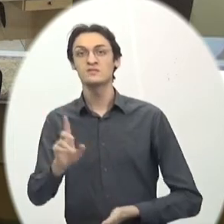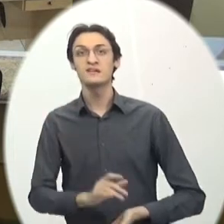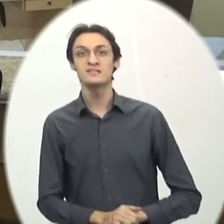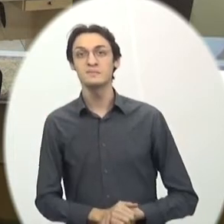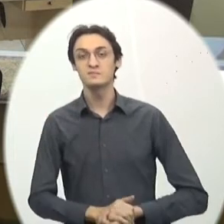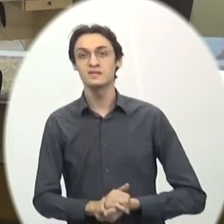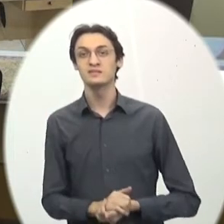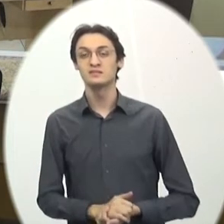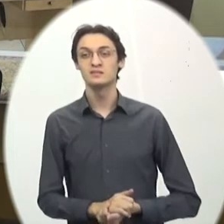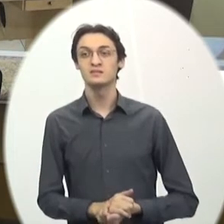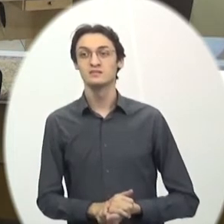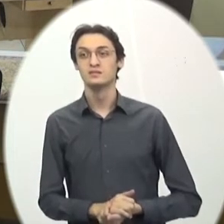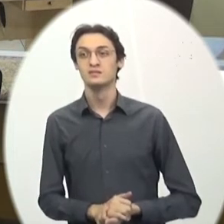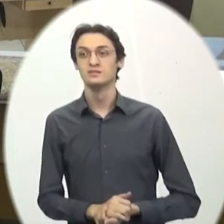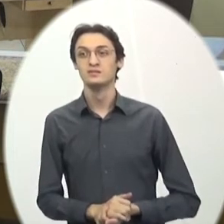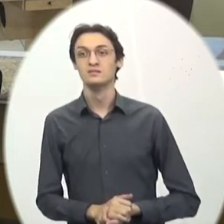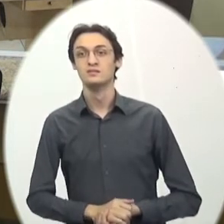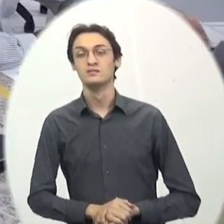ok.